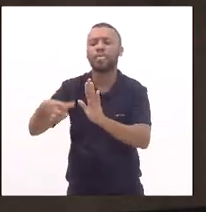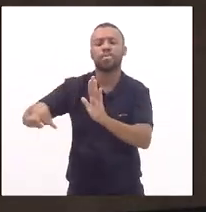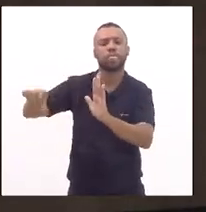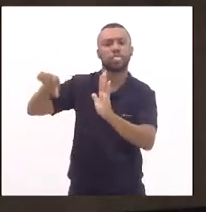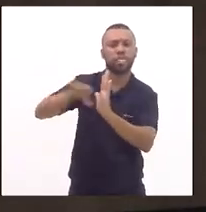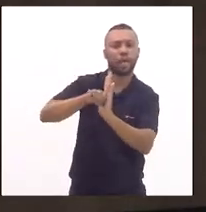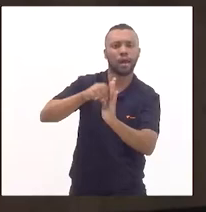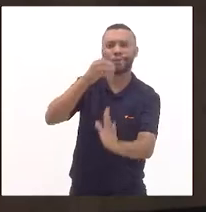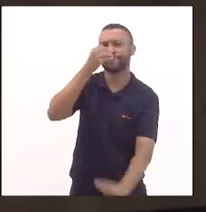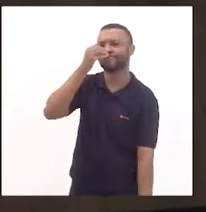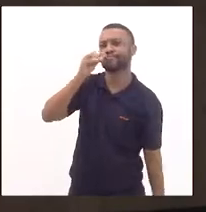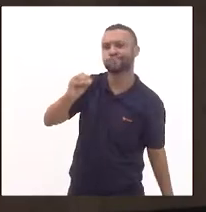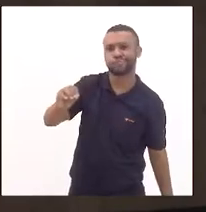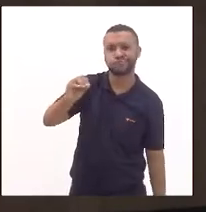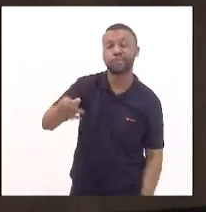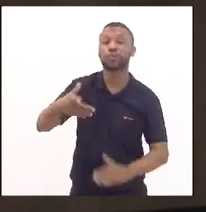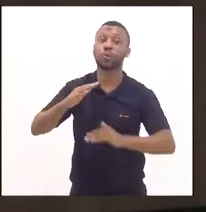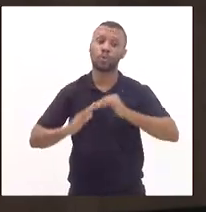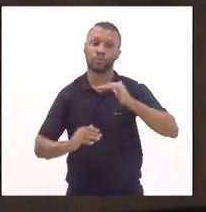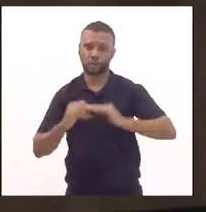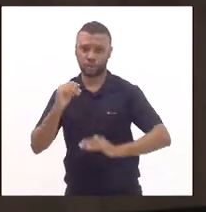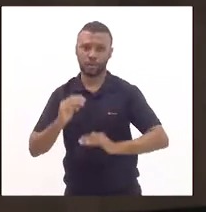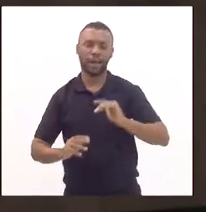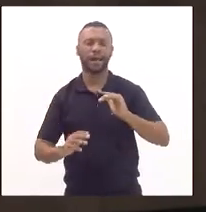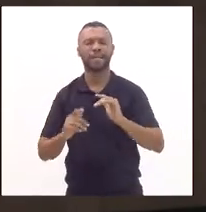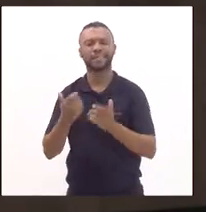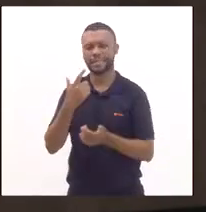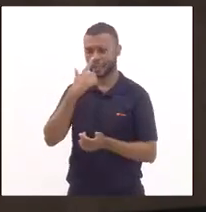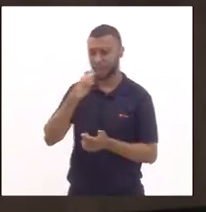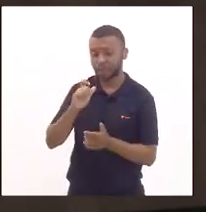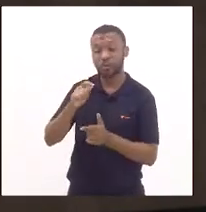criminalização dos recicladores e recicladoras,